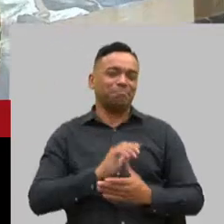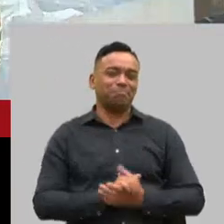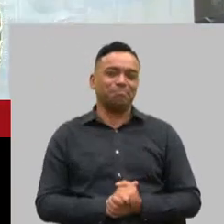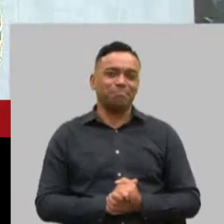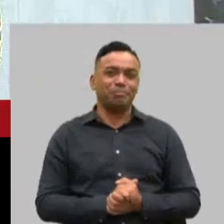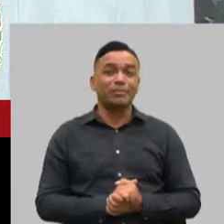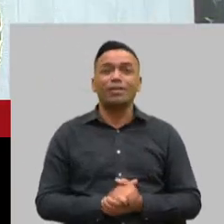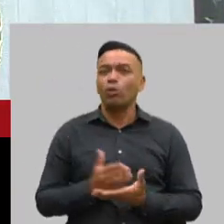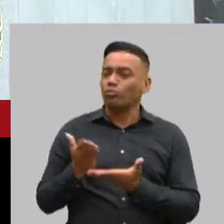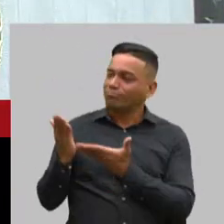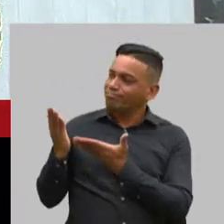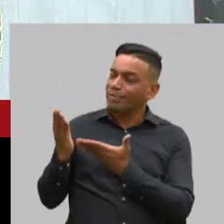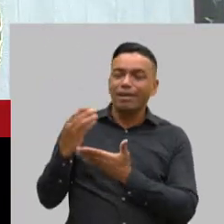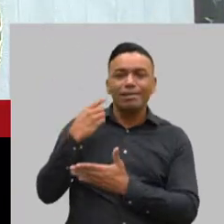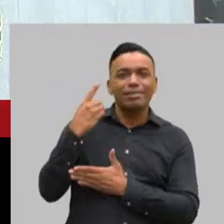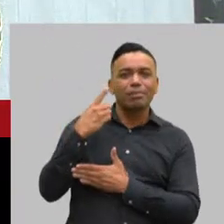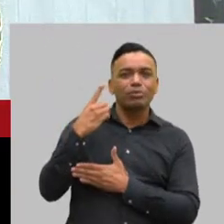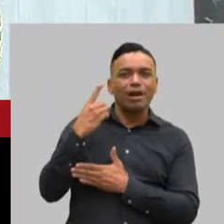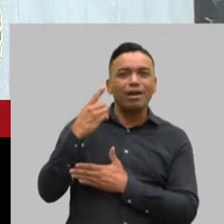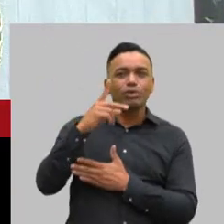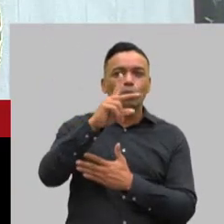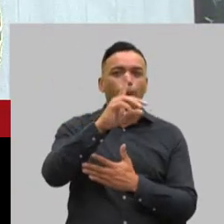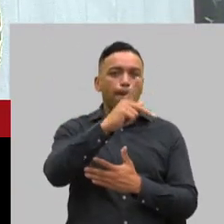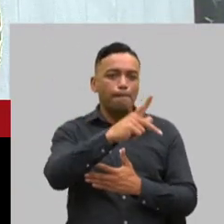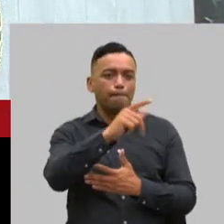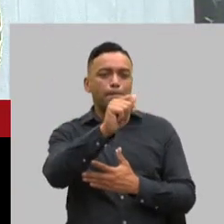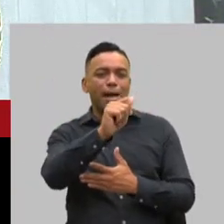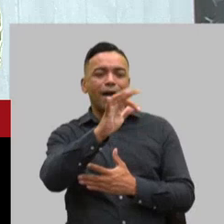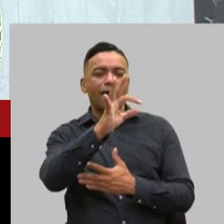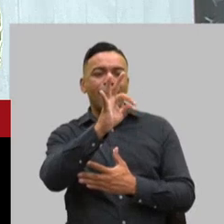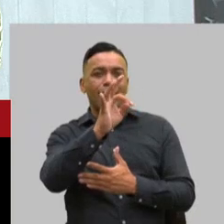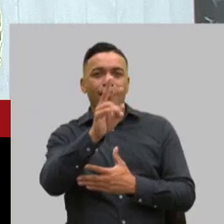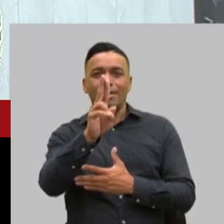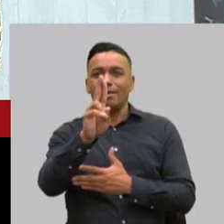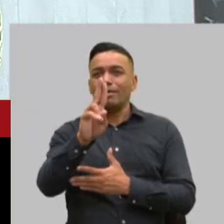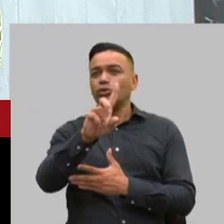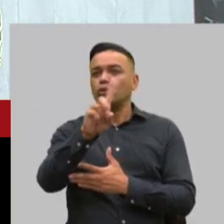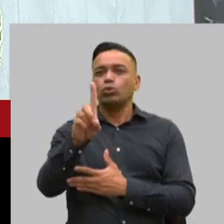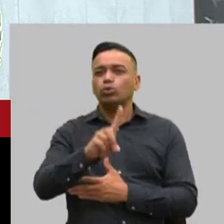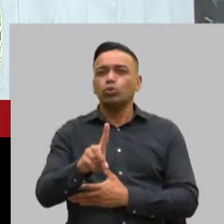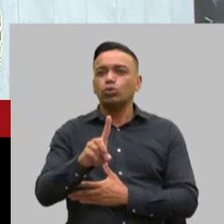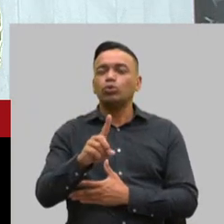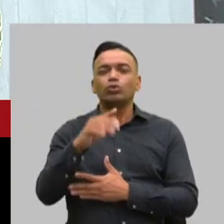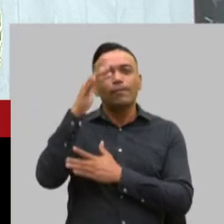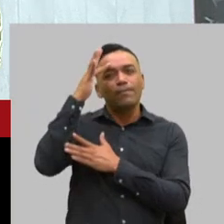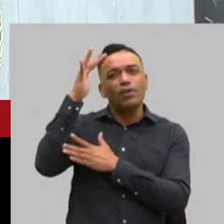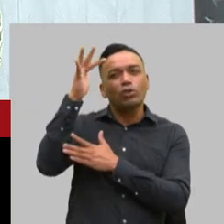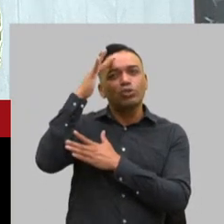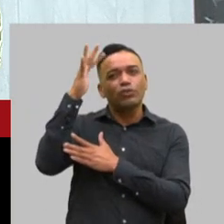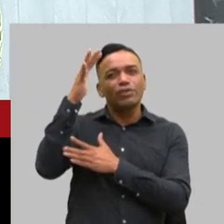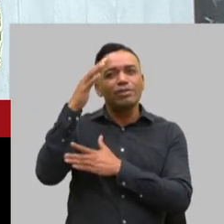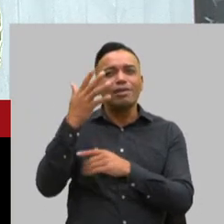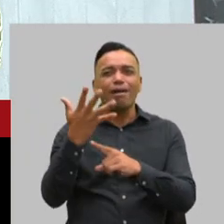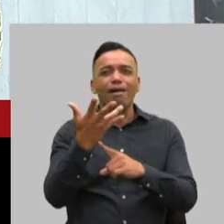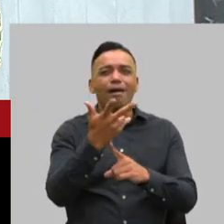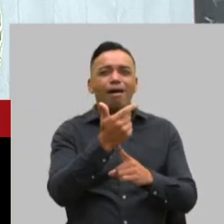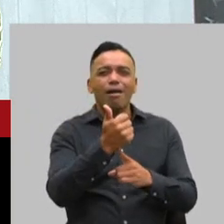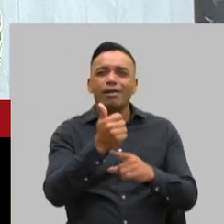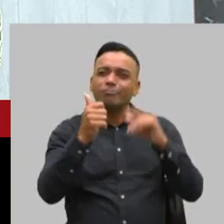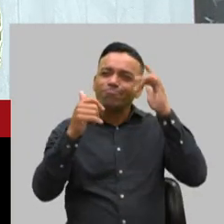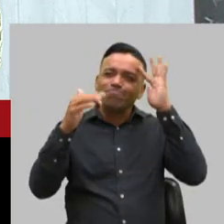Patrus, aprendi a filosofia, a arte de pensar, a teologia, a